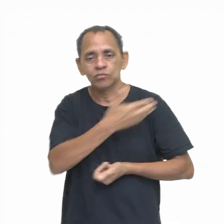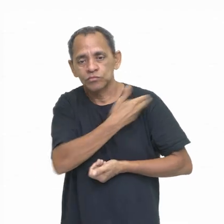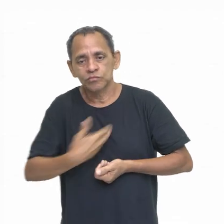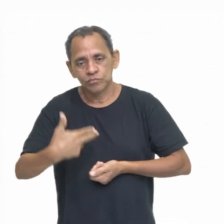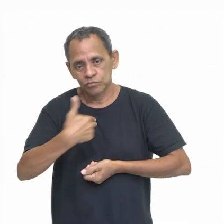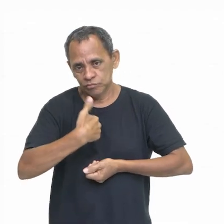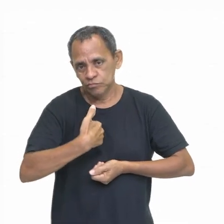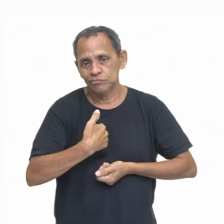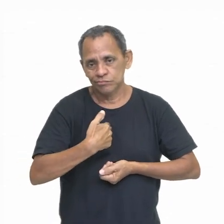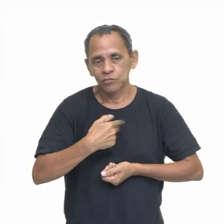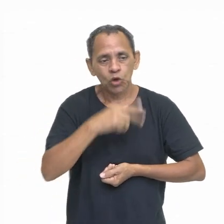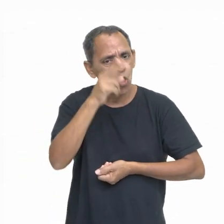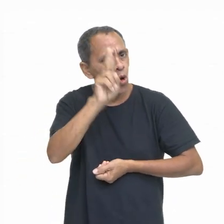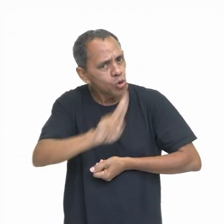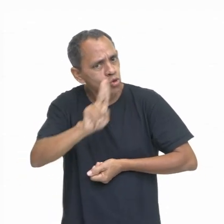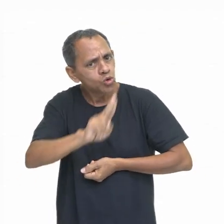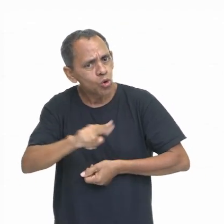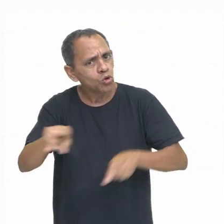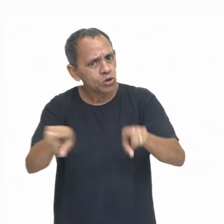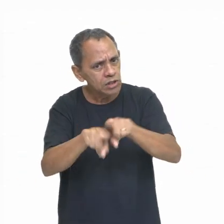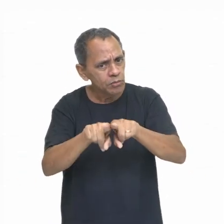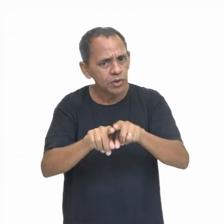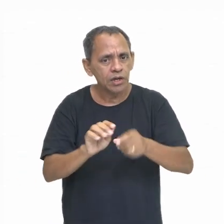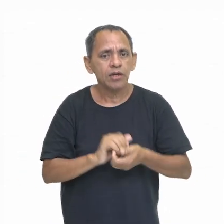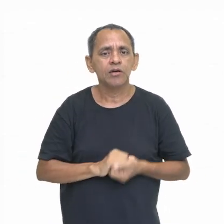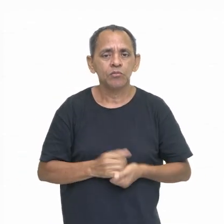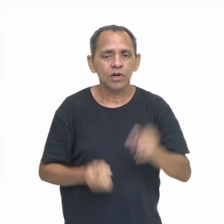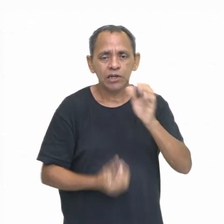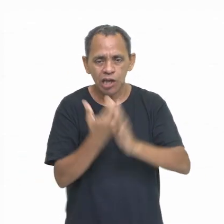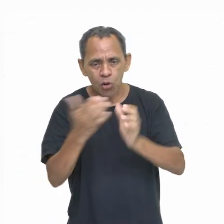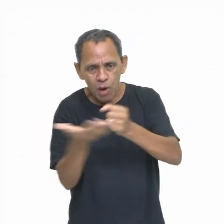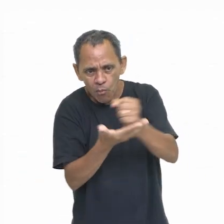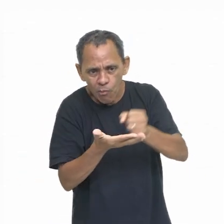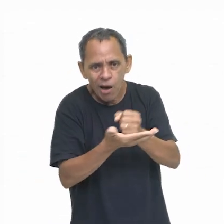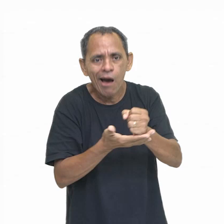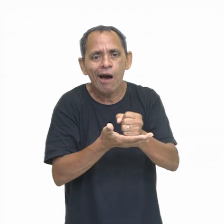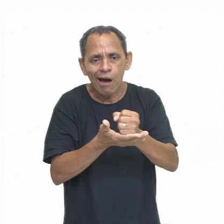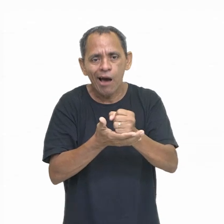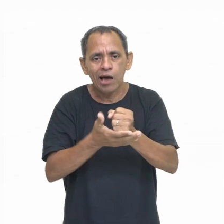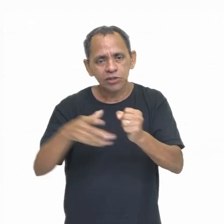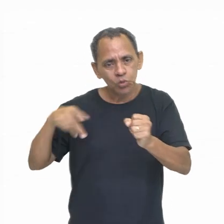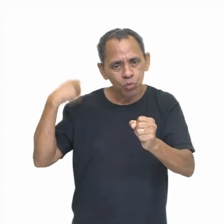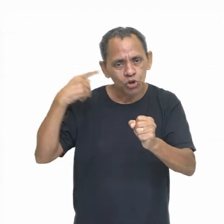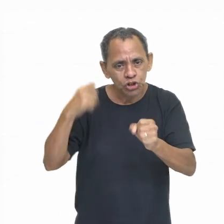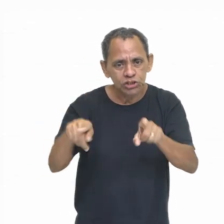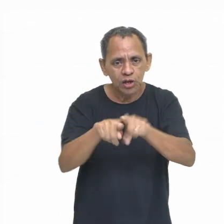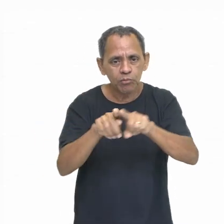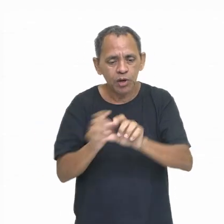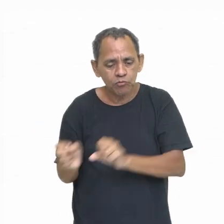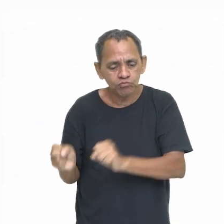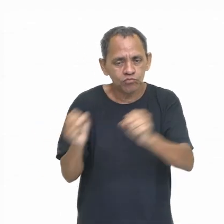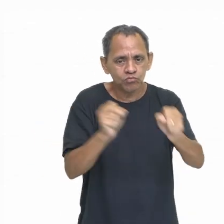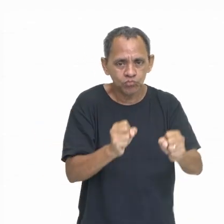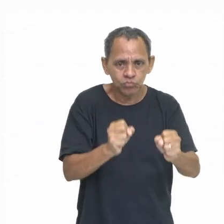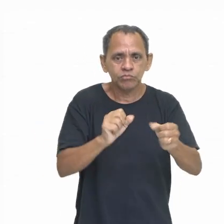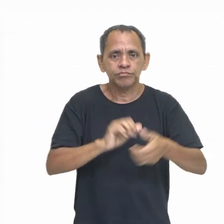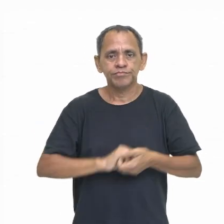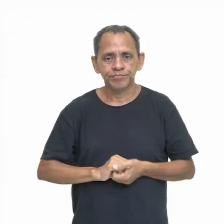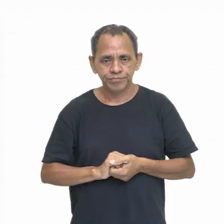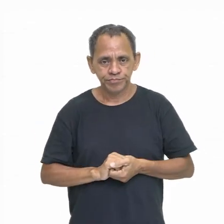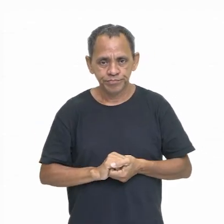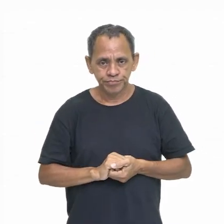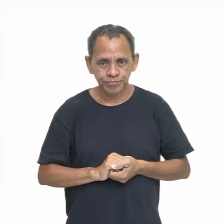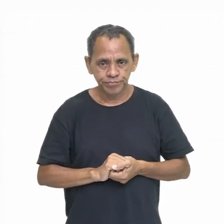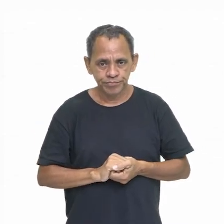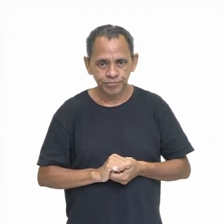mecanismos clientelistas para construir uma base de apoio popular e fortalecer o seu poder. Eu não falei para vocês que